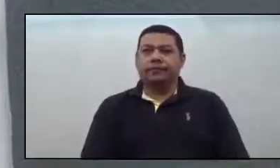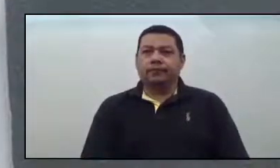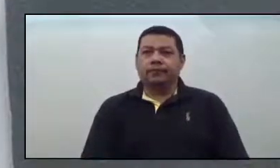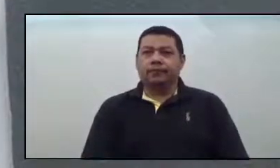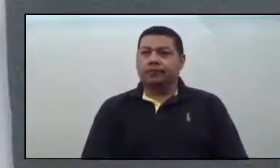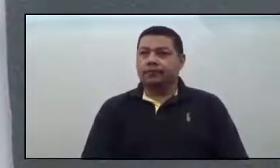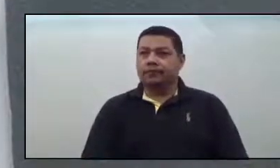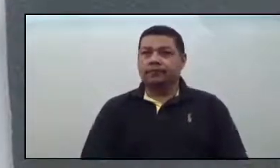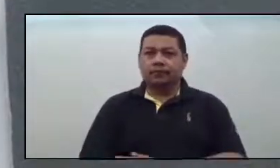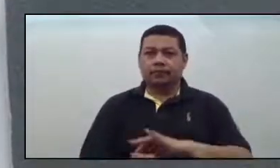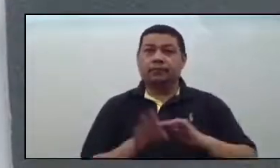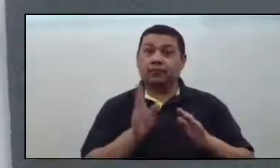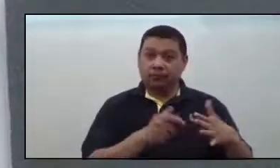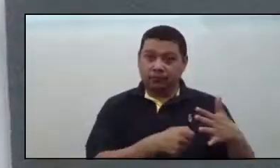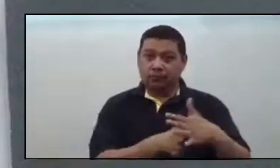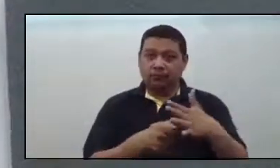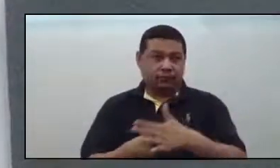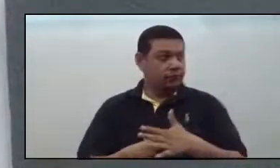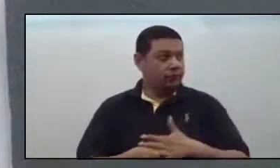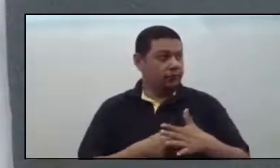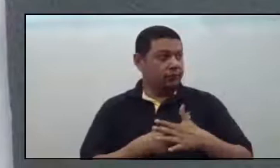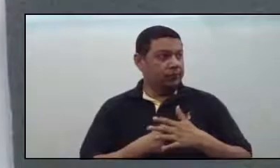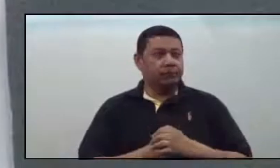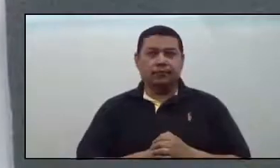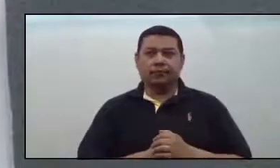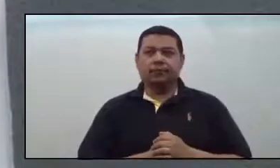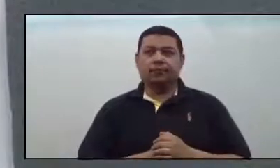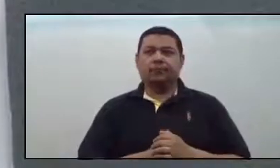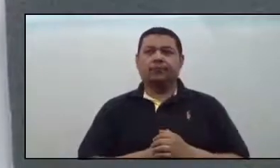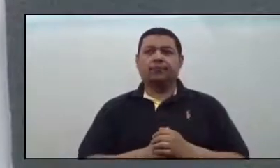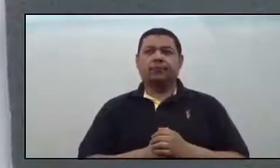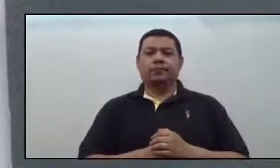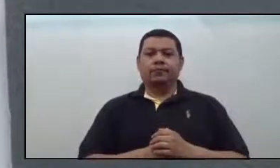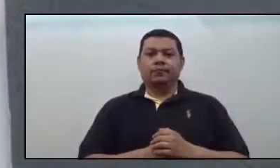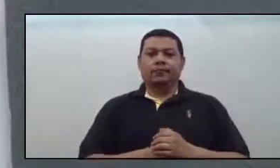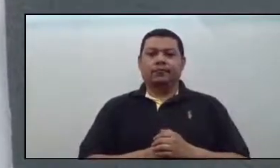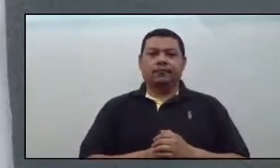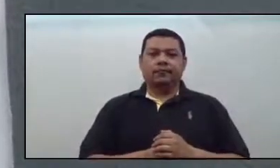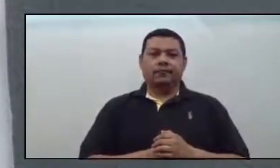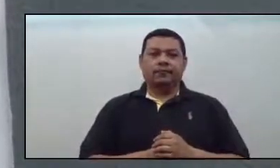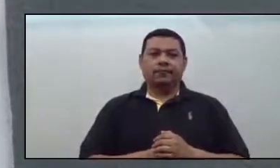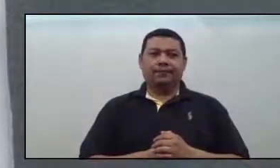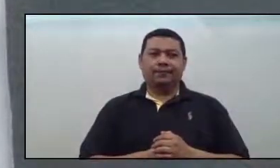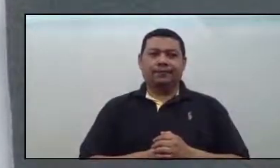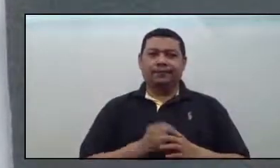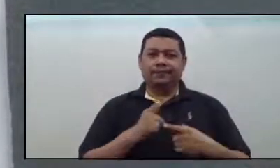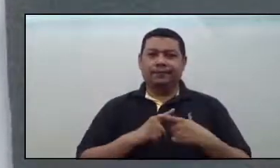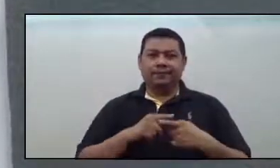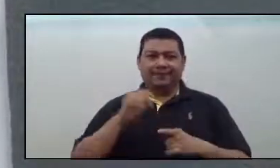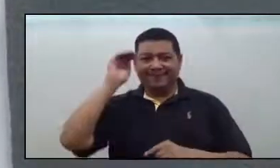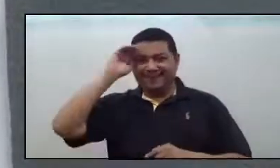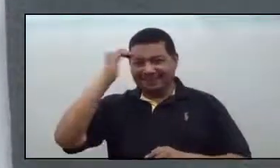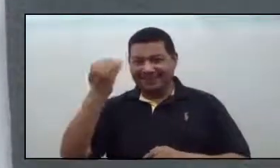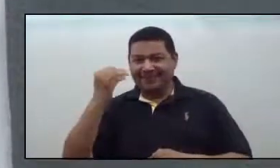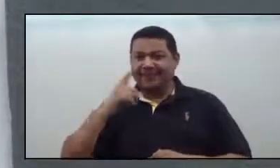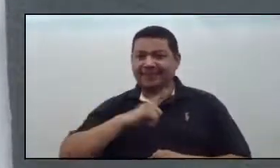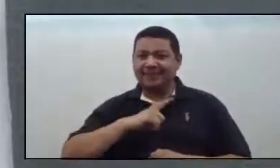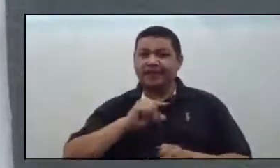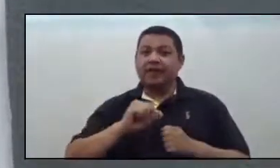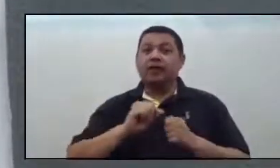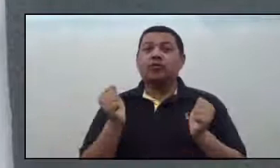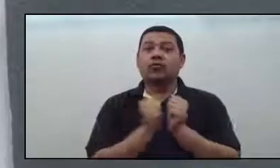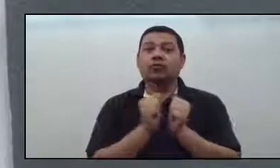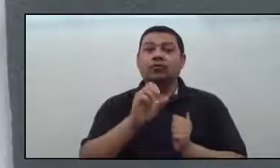Fiz uma indicação também, presidente, para que o prefeito crie, por meio da